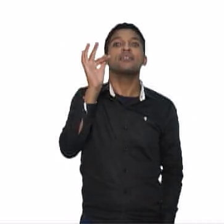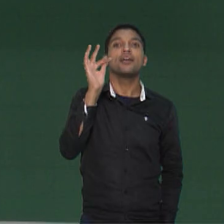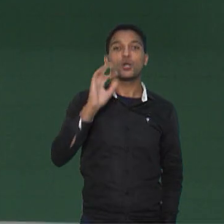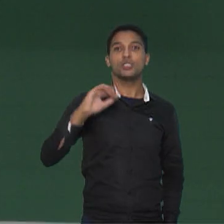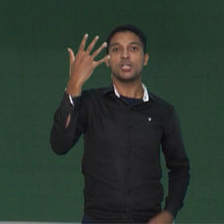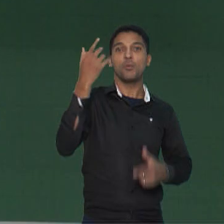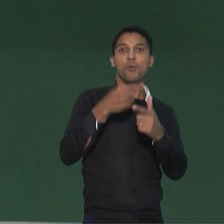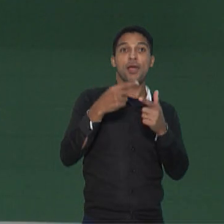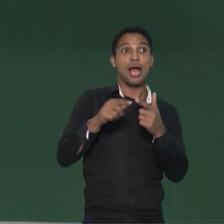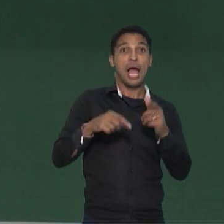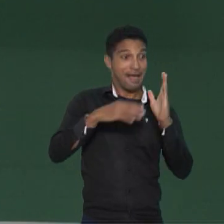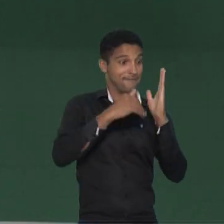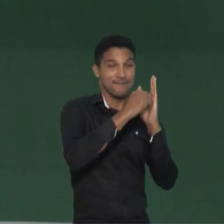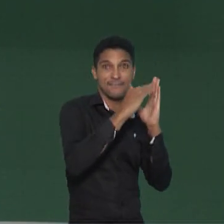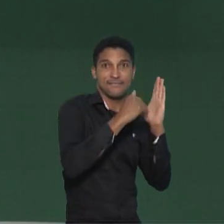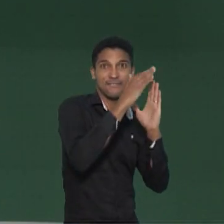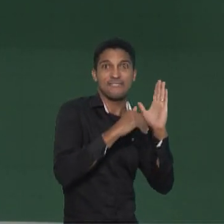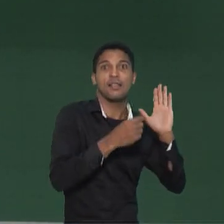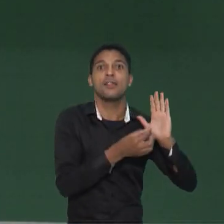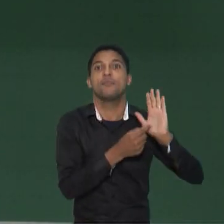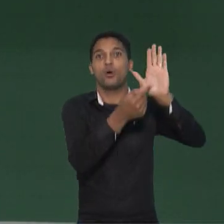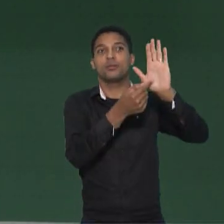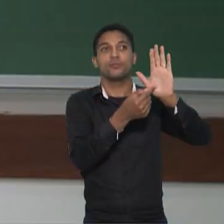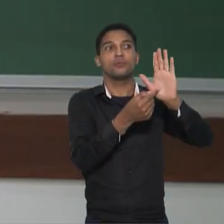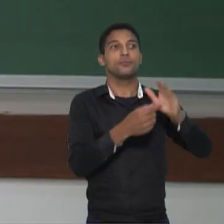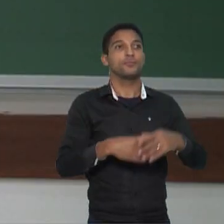tinha. E uma vez, uma